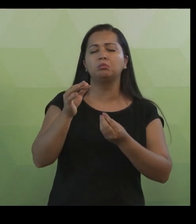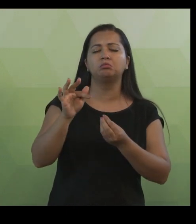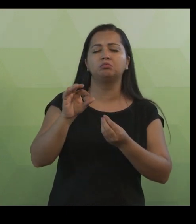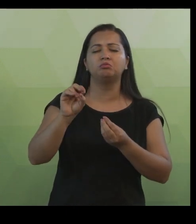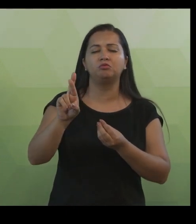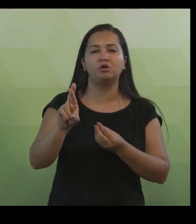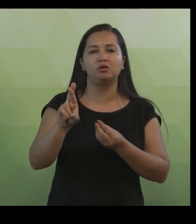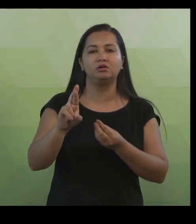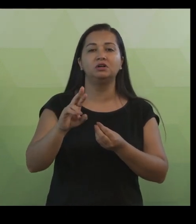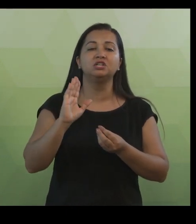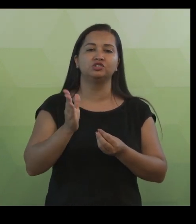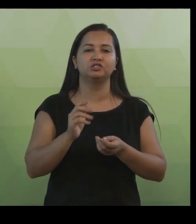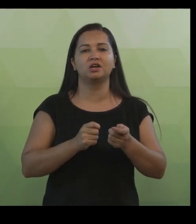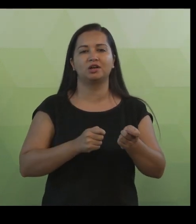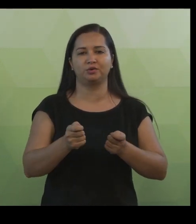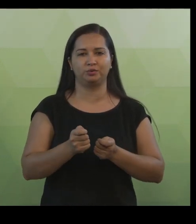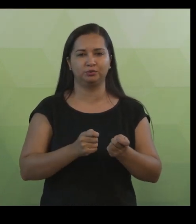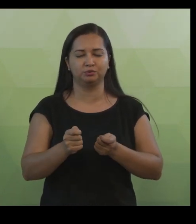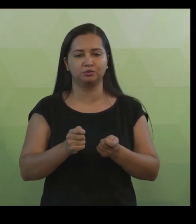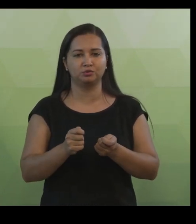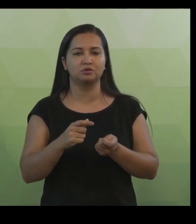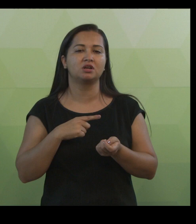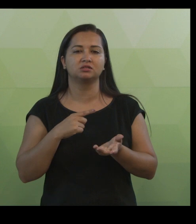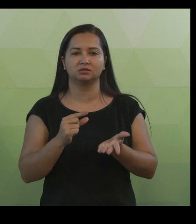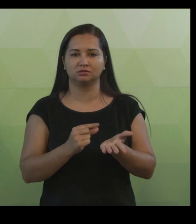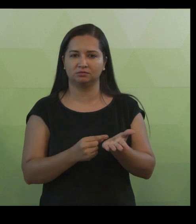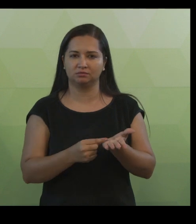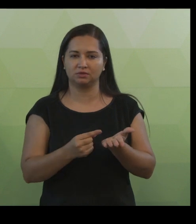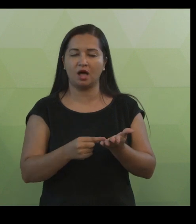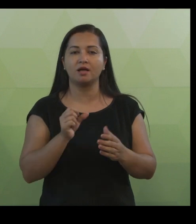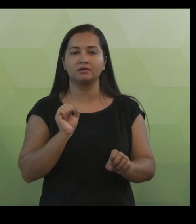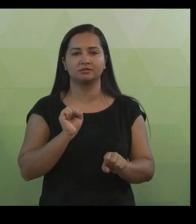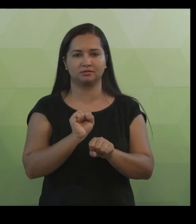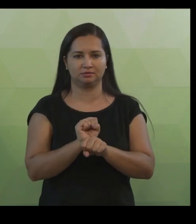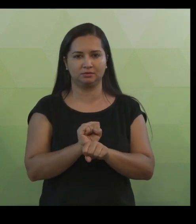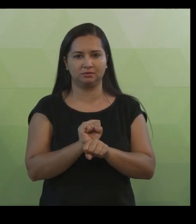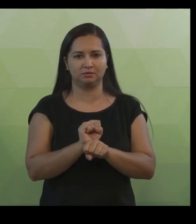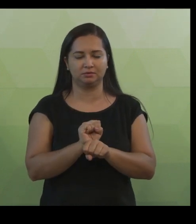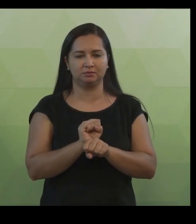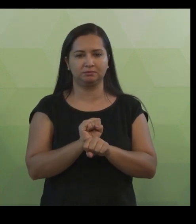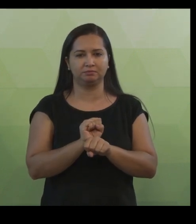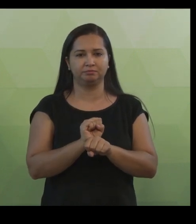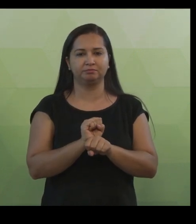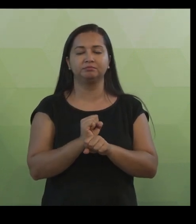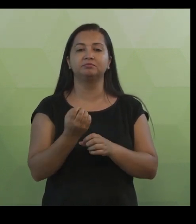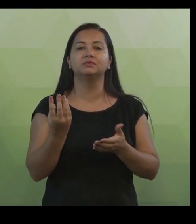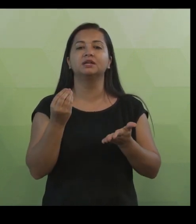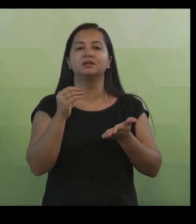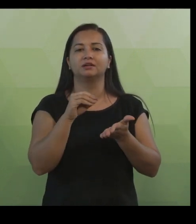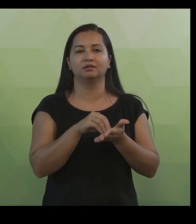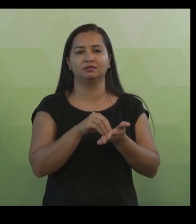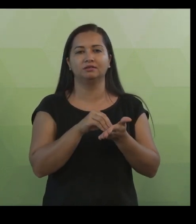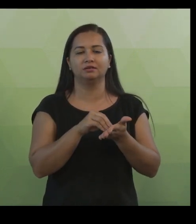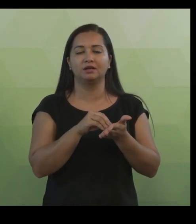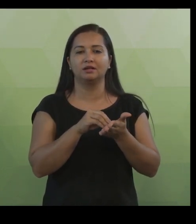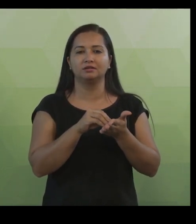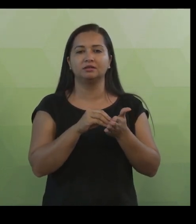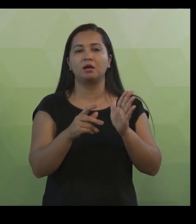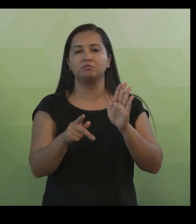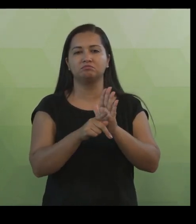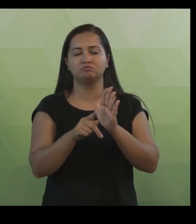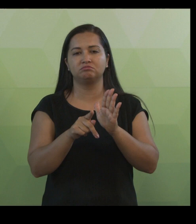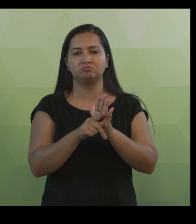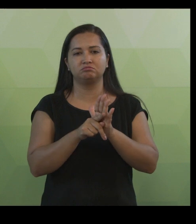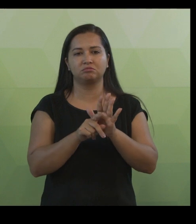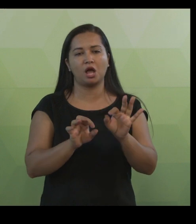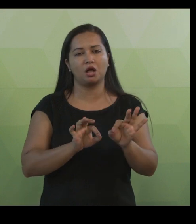Por fim, o último método de repetição é a estrutura do for. Repare que ele tem uma característica um pouco peculiar,